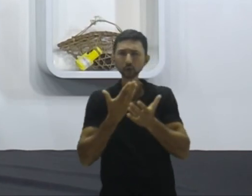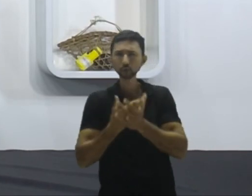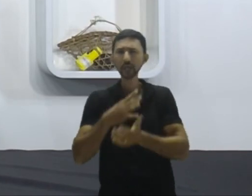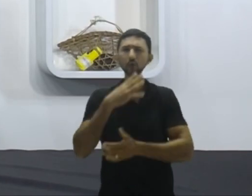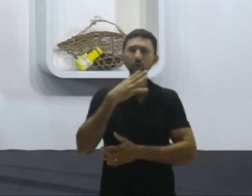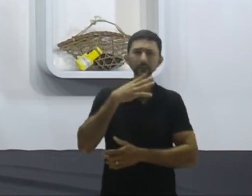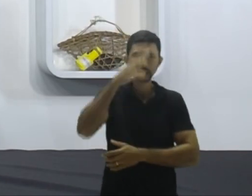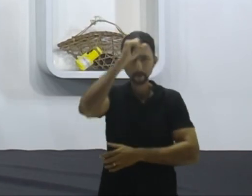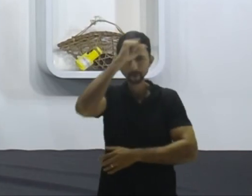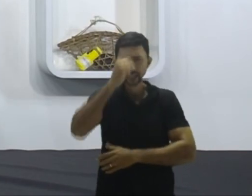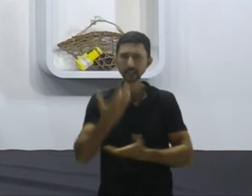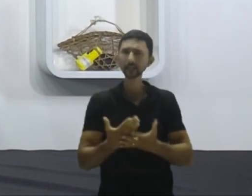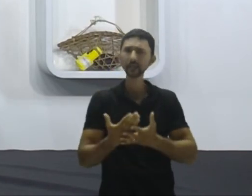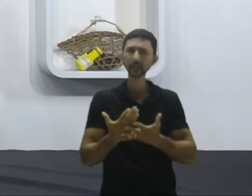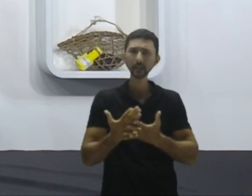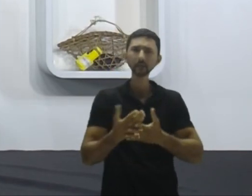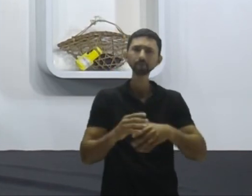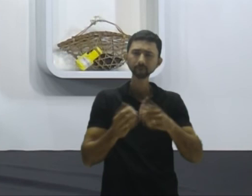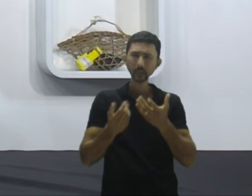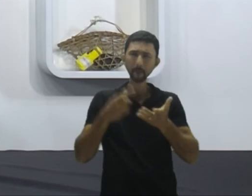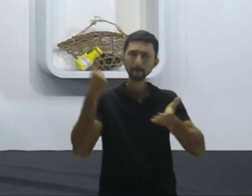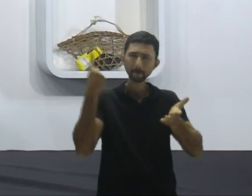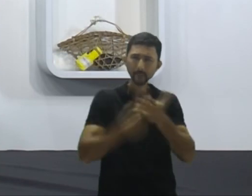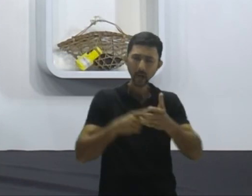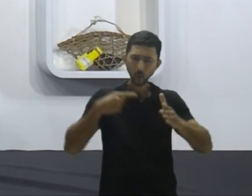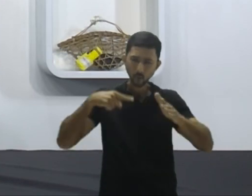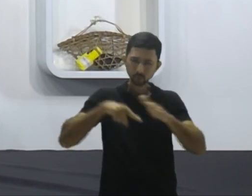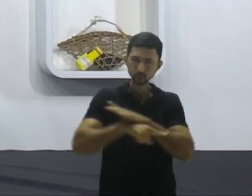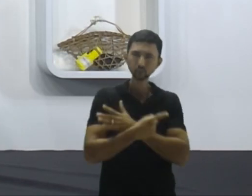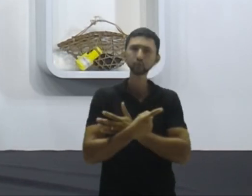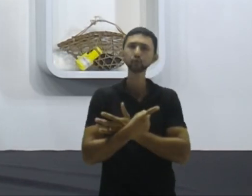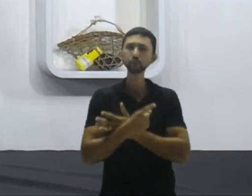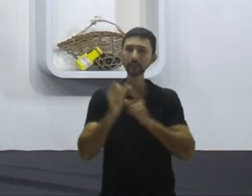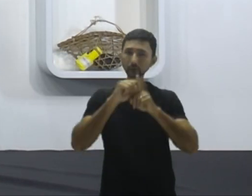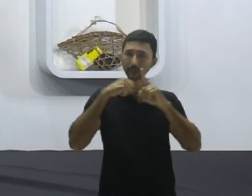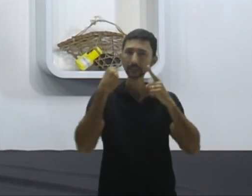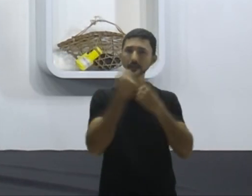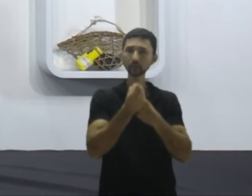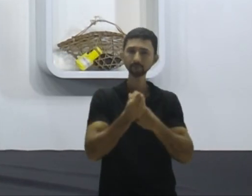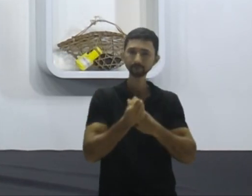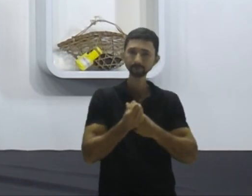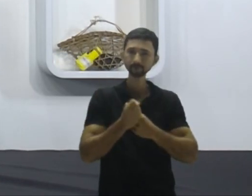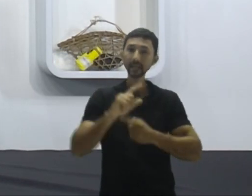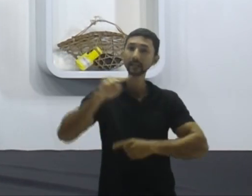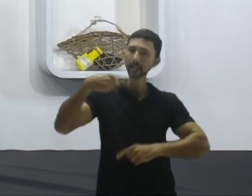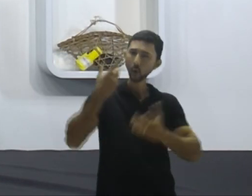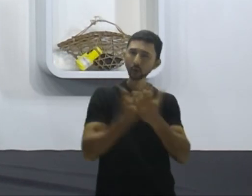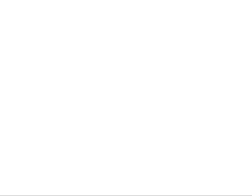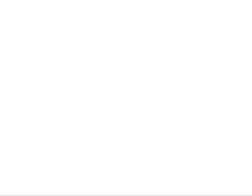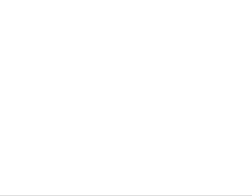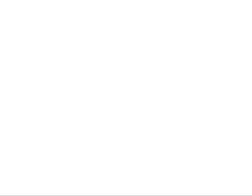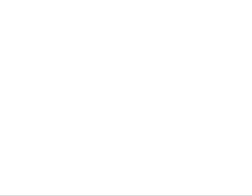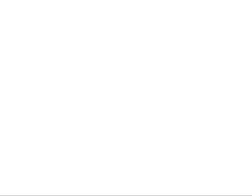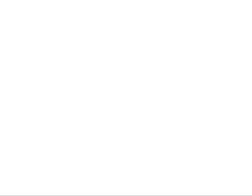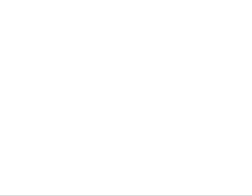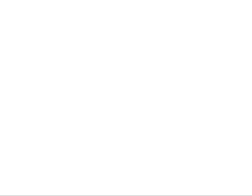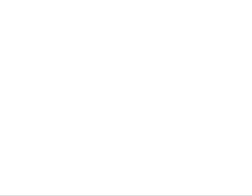conhecimento sobre essa instituição que marcou profundamente a nossa sociedade. Nos vemos em uma outra aula.